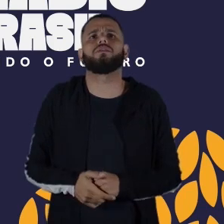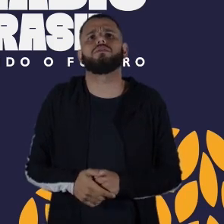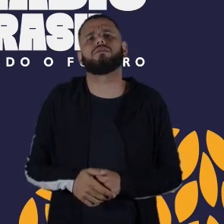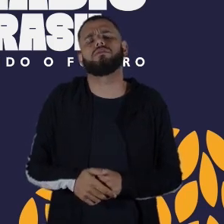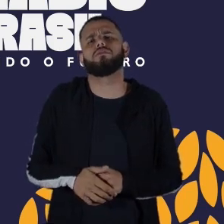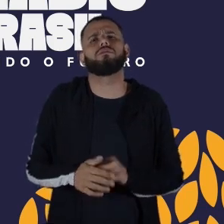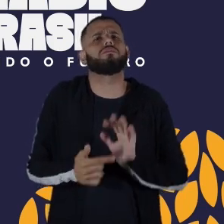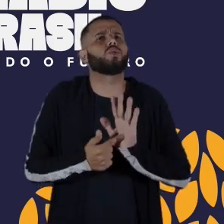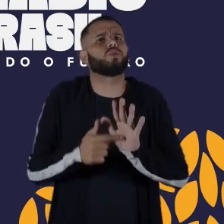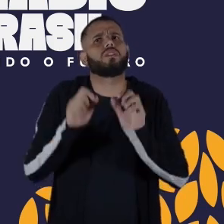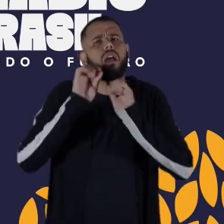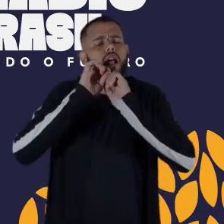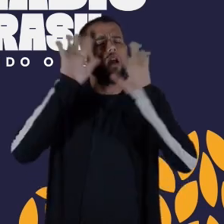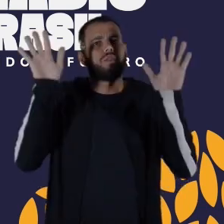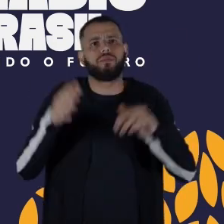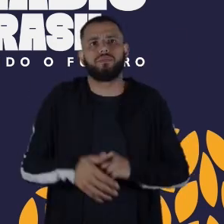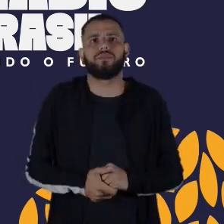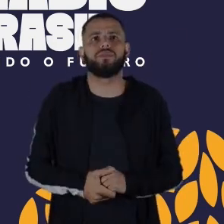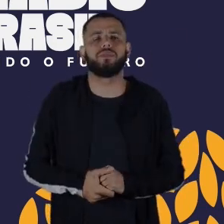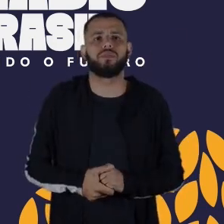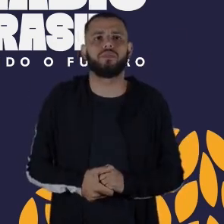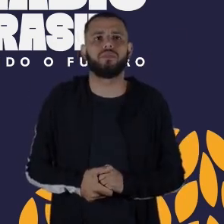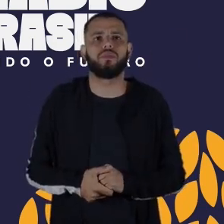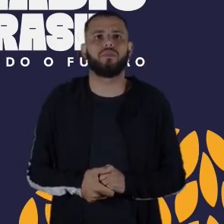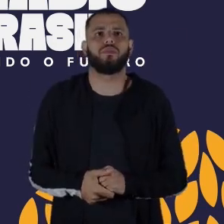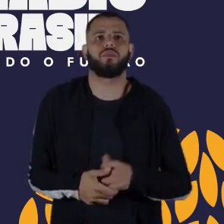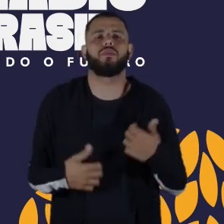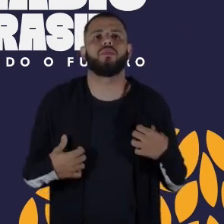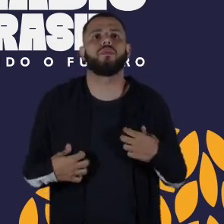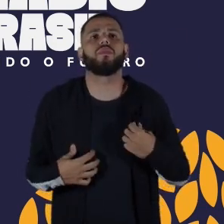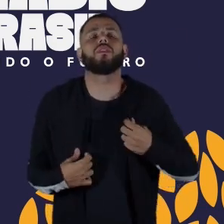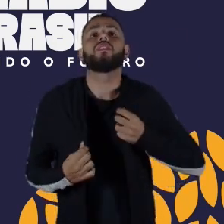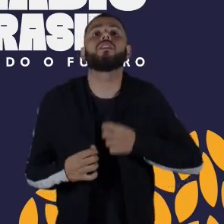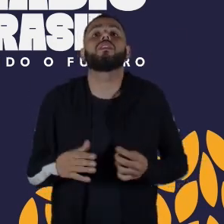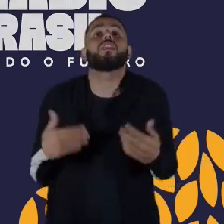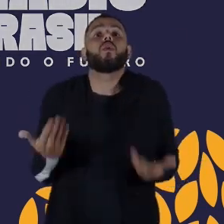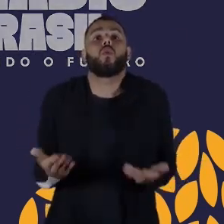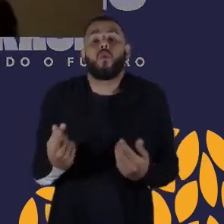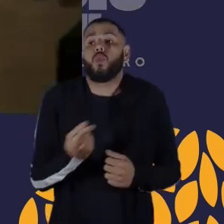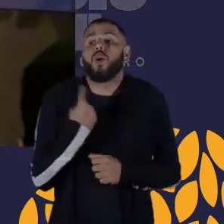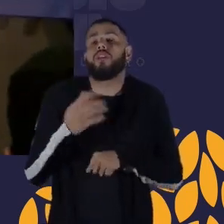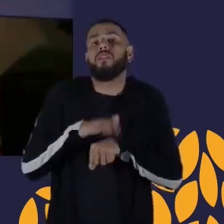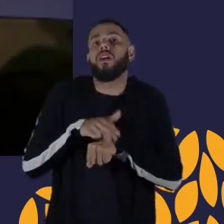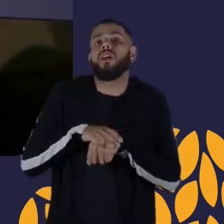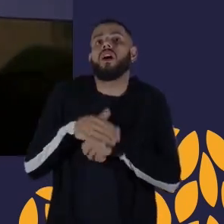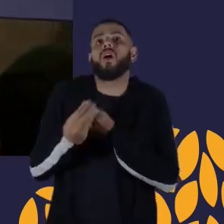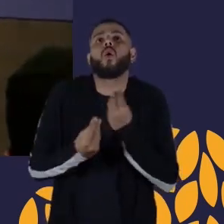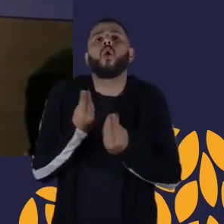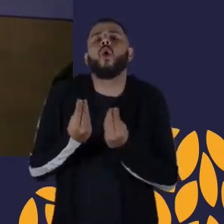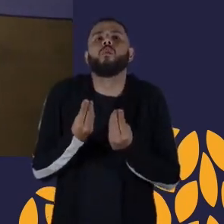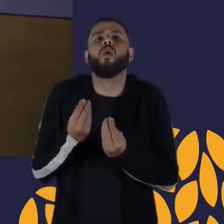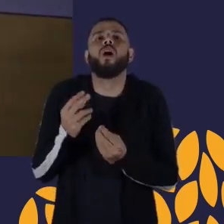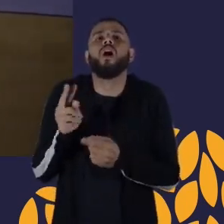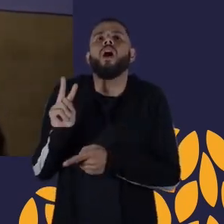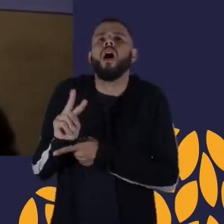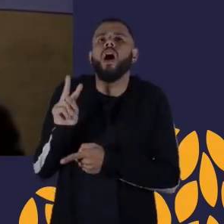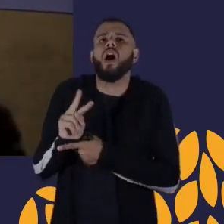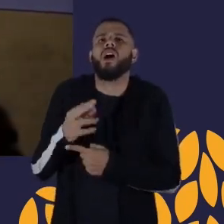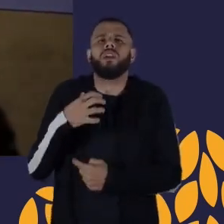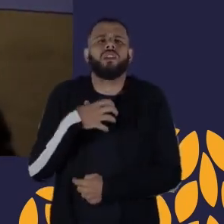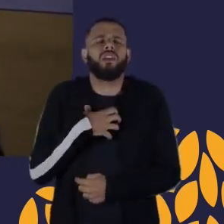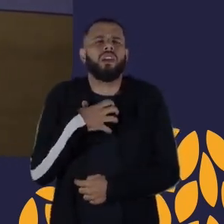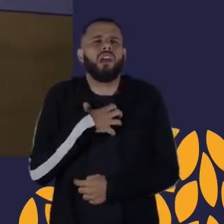claramente. Então, o que podemos fazer? Tratamento dos sintomas, aquelas coisas,